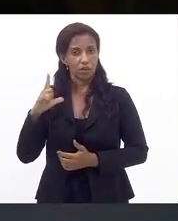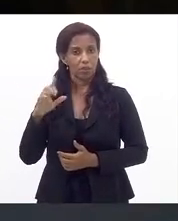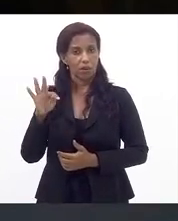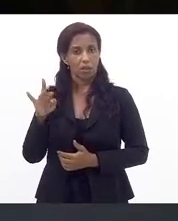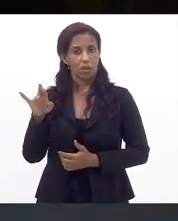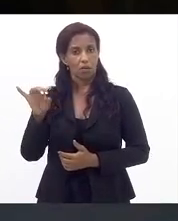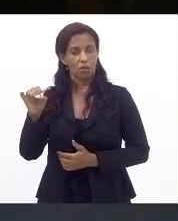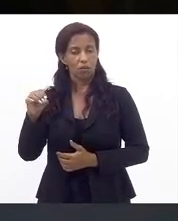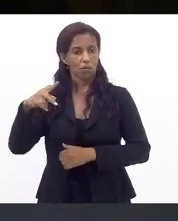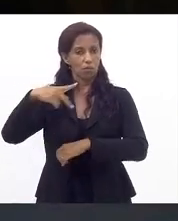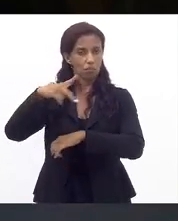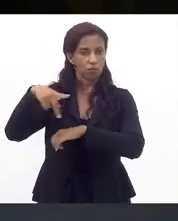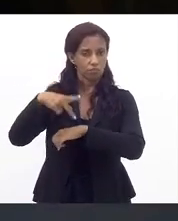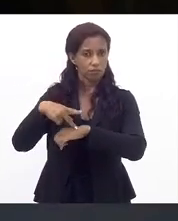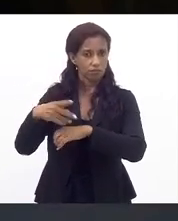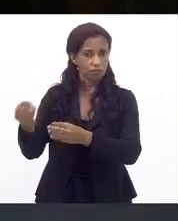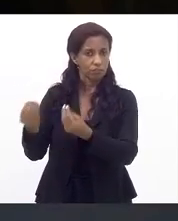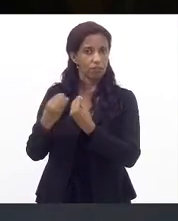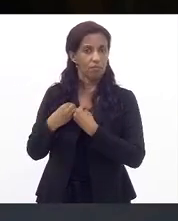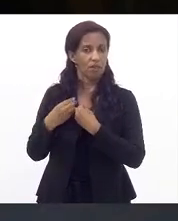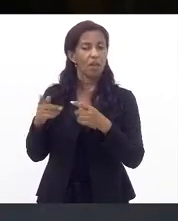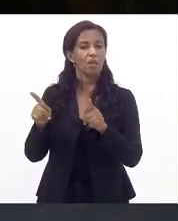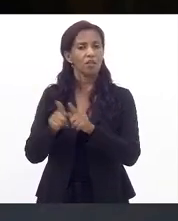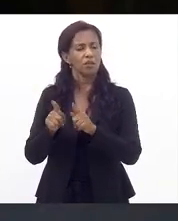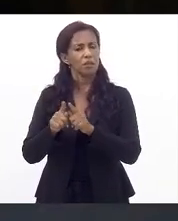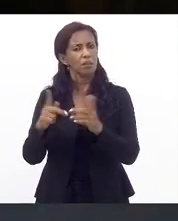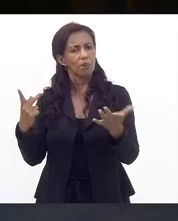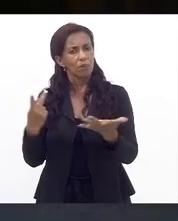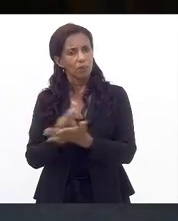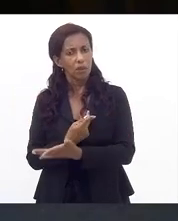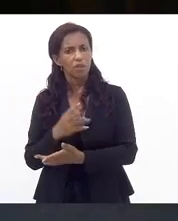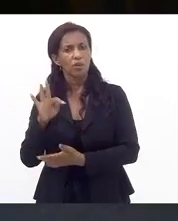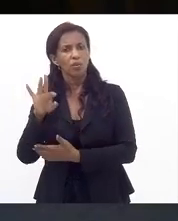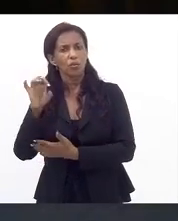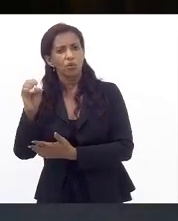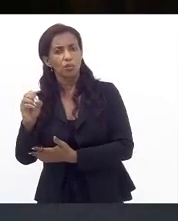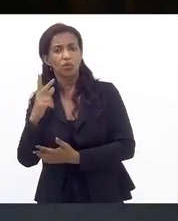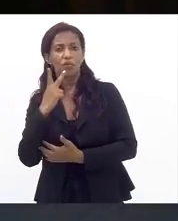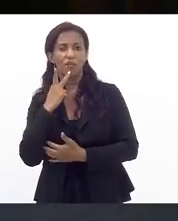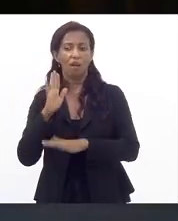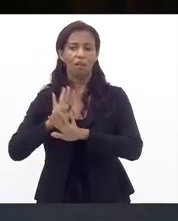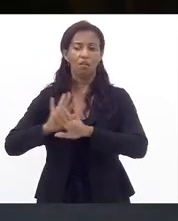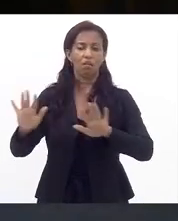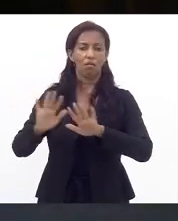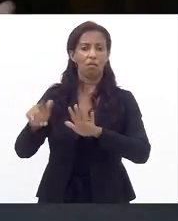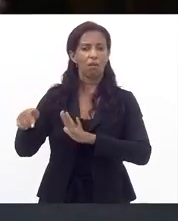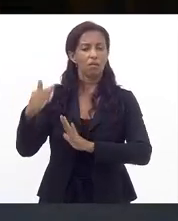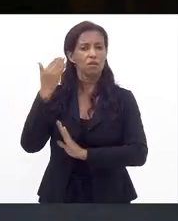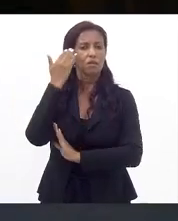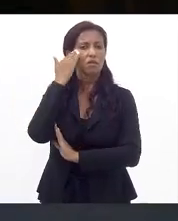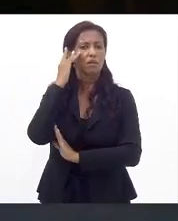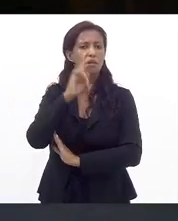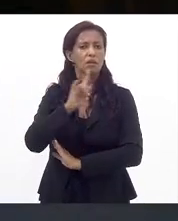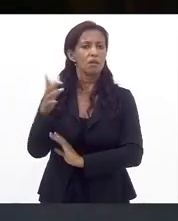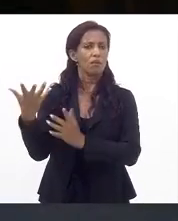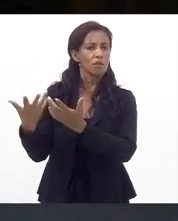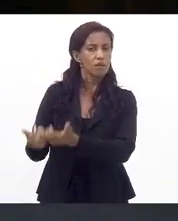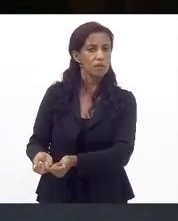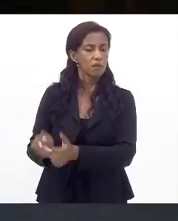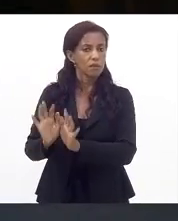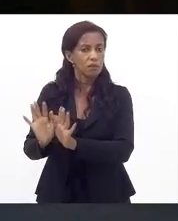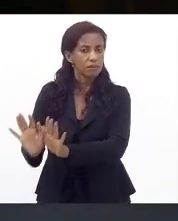parte do Tesouro Nacional a gente também corre riscos do Tesouro dizer assim não é esse tipo de entendimento mas não